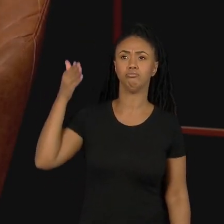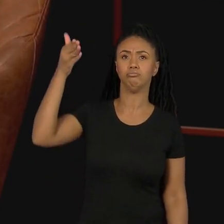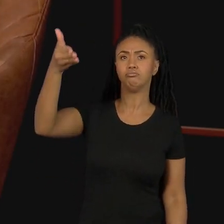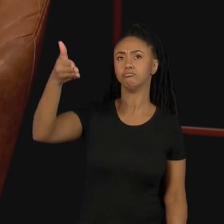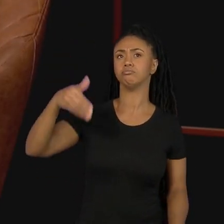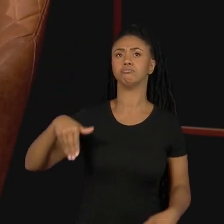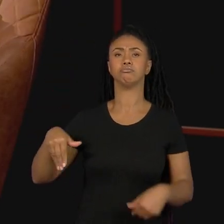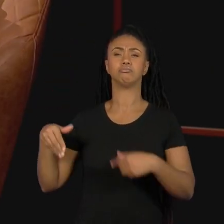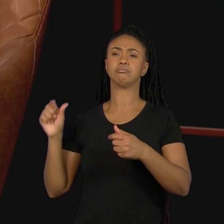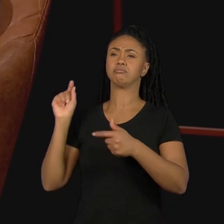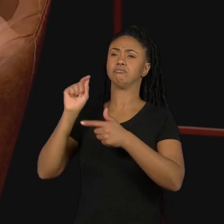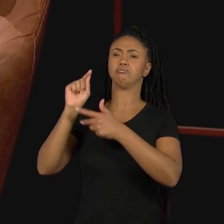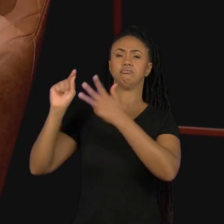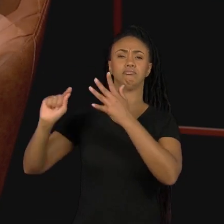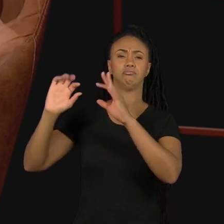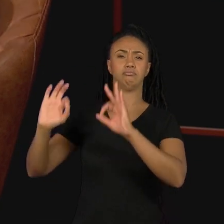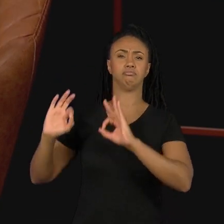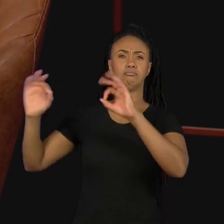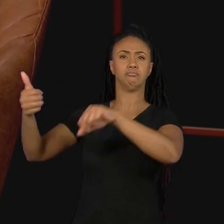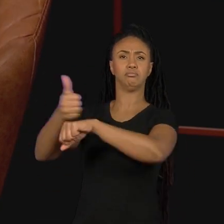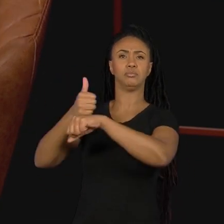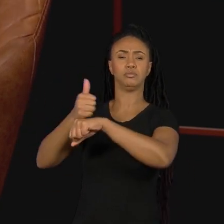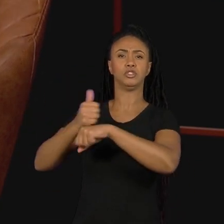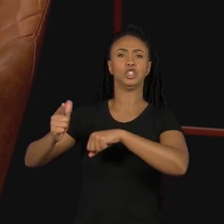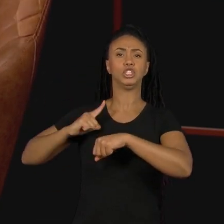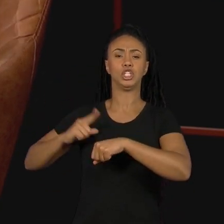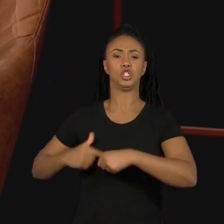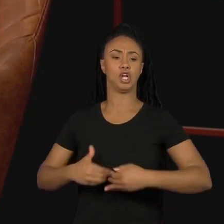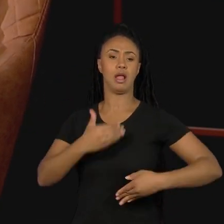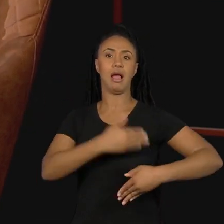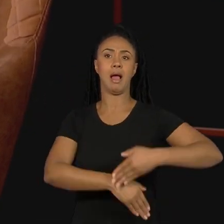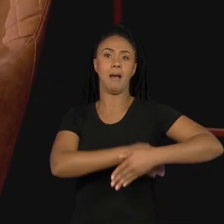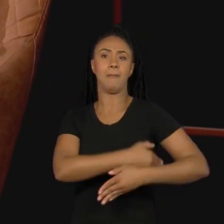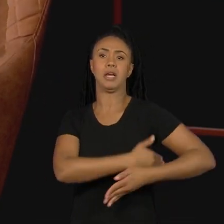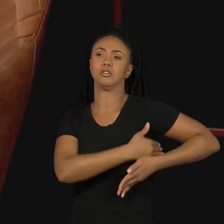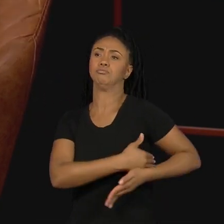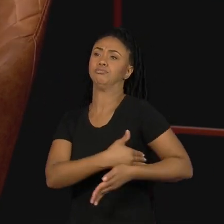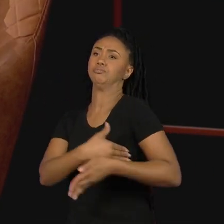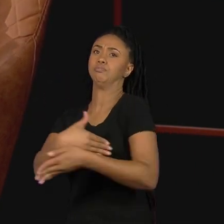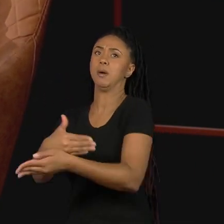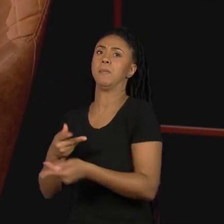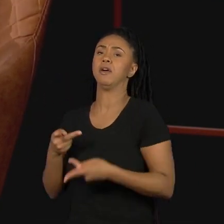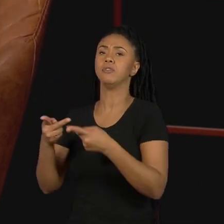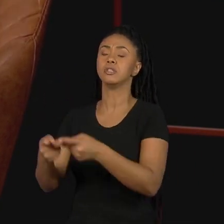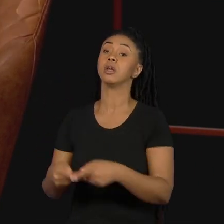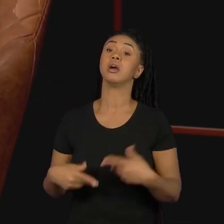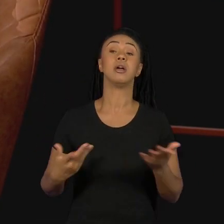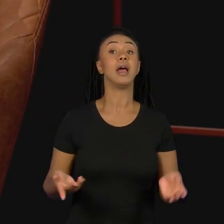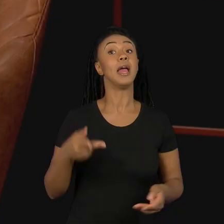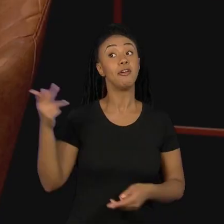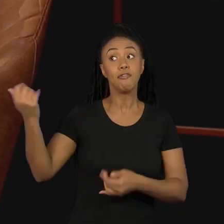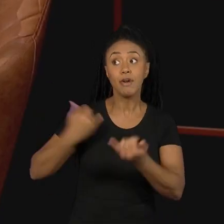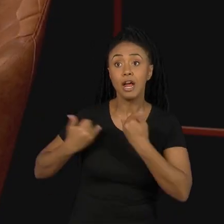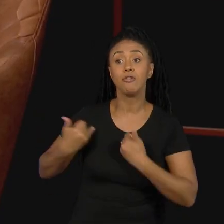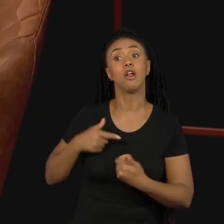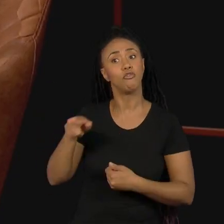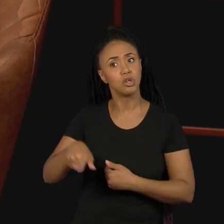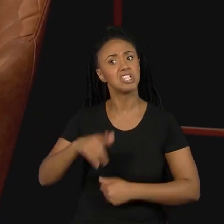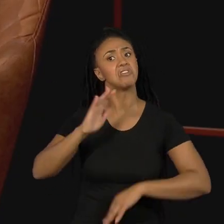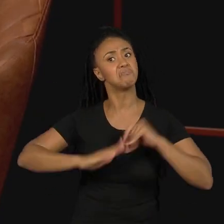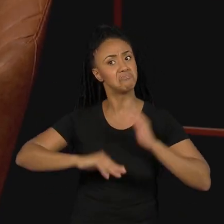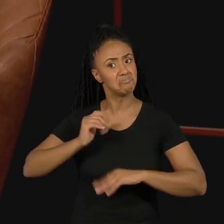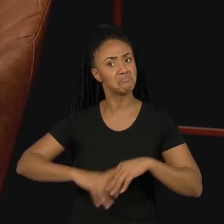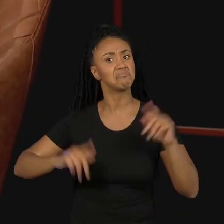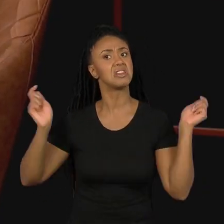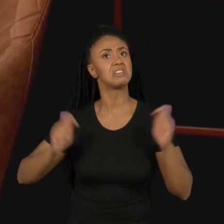Volpe, Bonadei, com minha pastinha cheia de coisa, e todo mundo dizia a mesma coisa. Toninho, você tem talento, trabalhe.